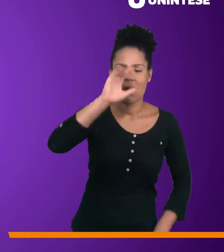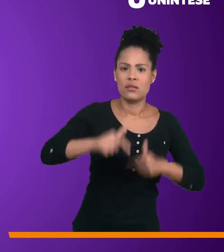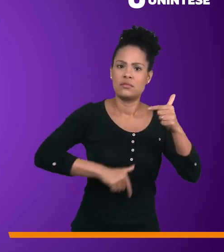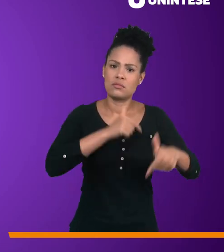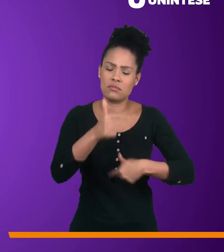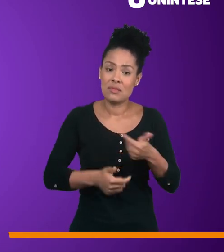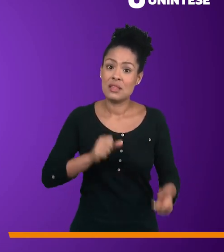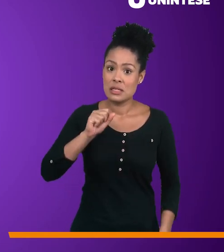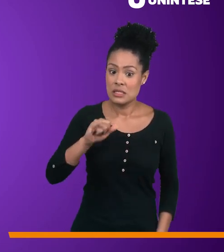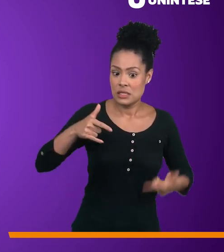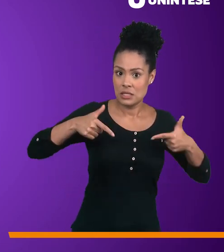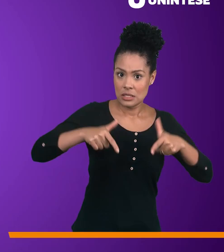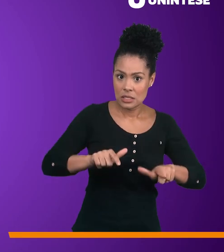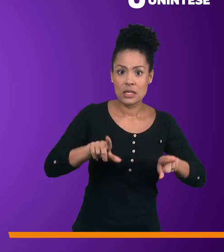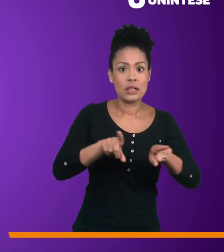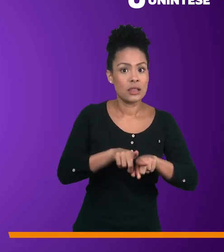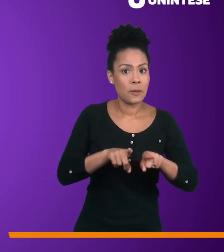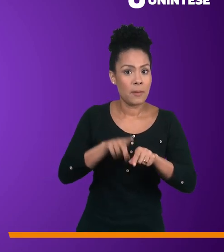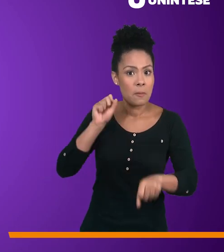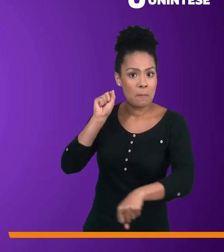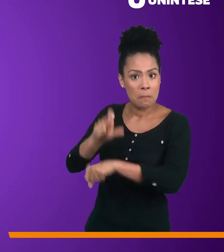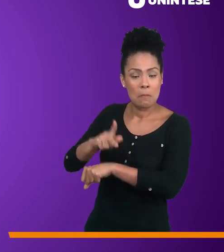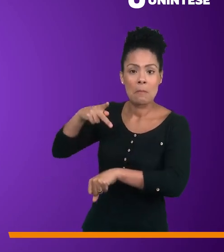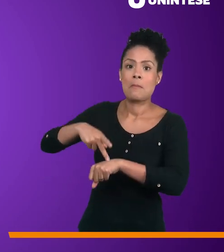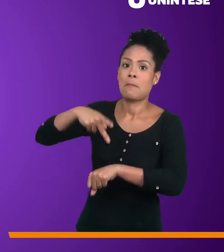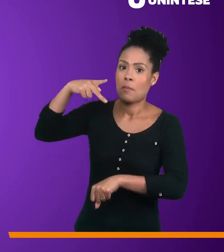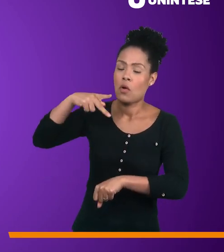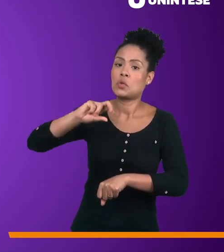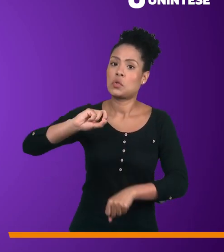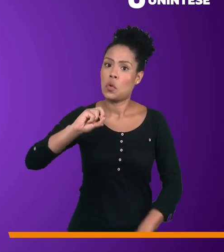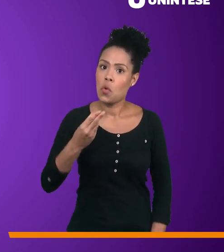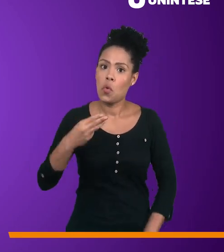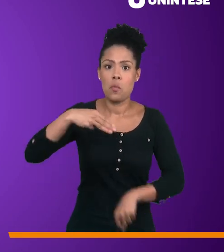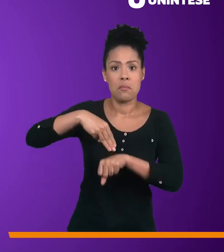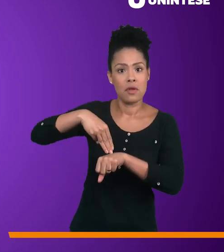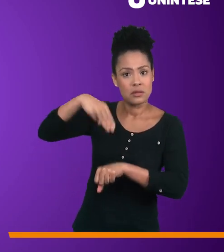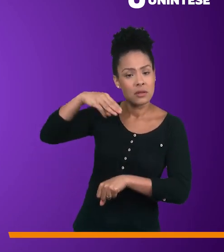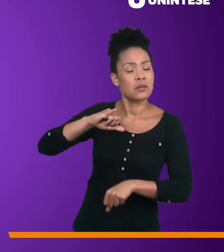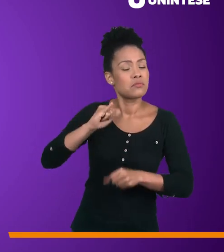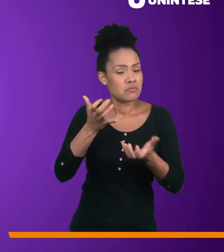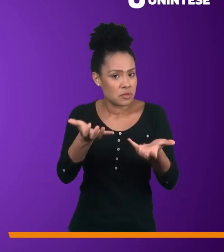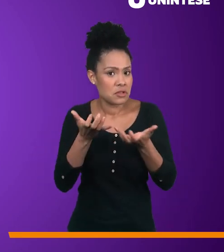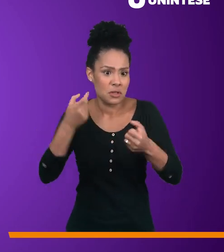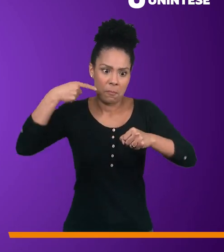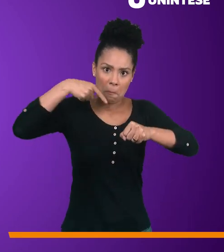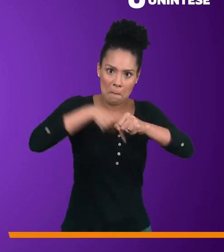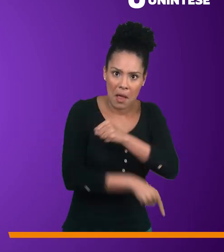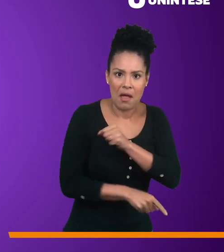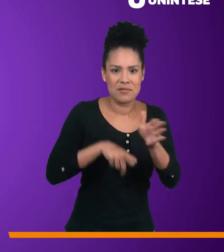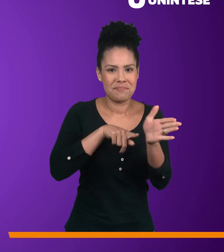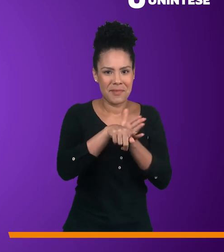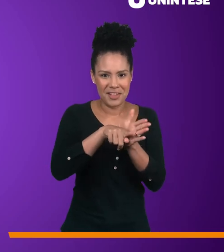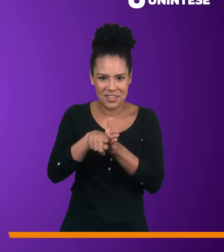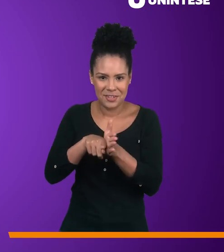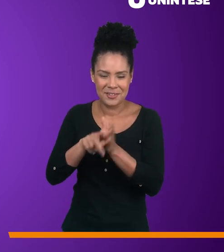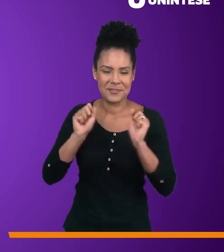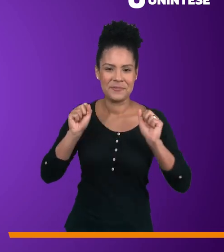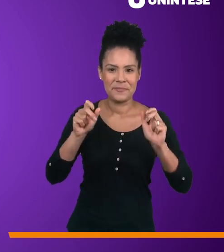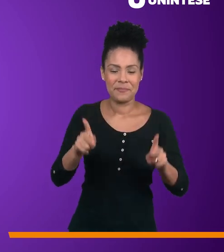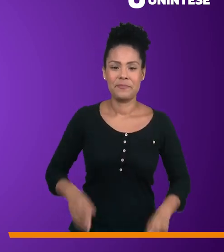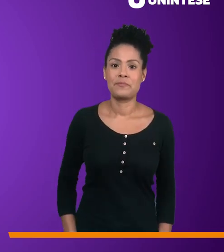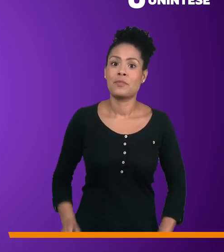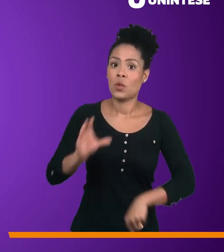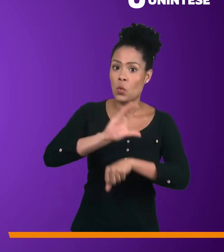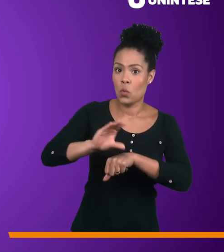obtém o diploma também pode ingressar numa pós-graduação ou até mesmo num mestrado, caso queira se aprofundar na pesquisa.